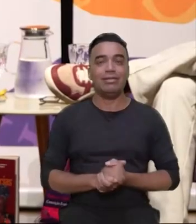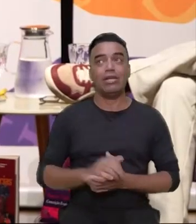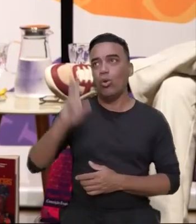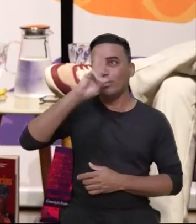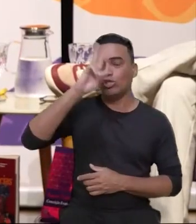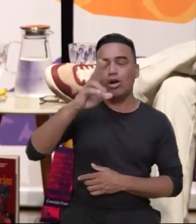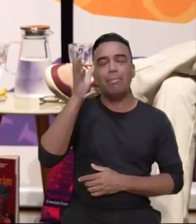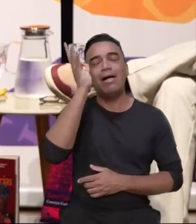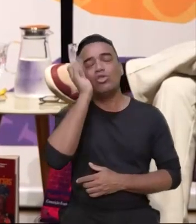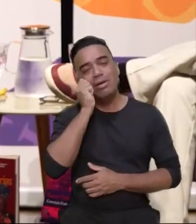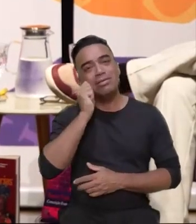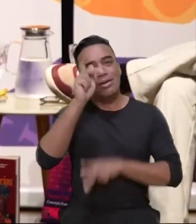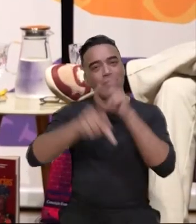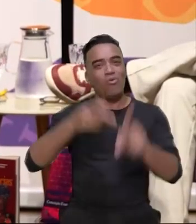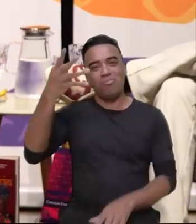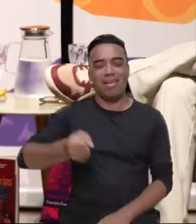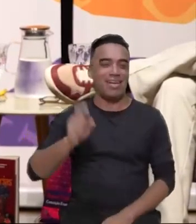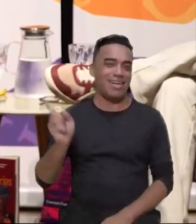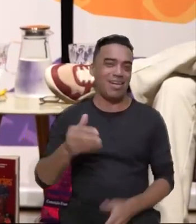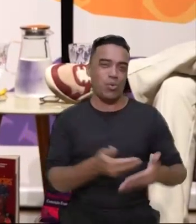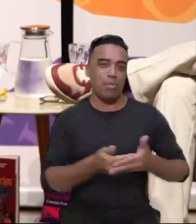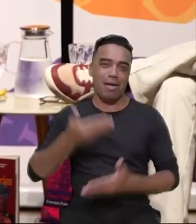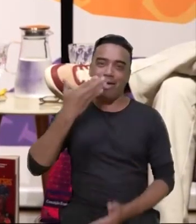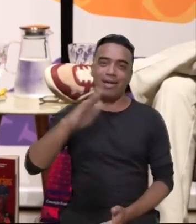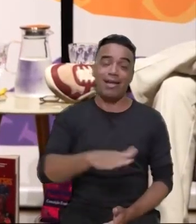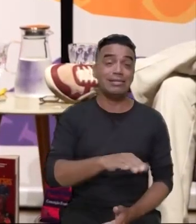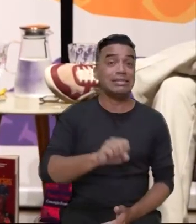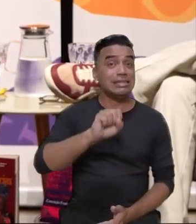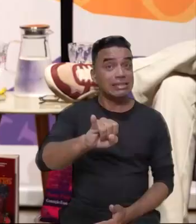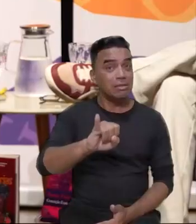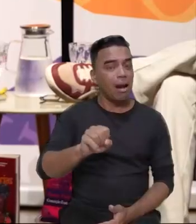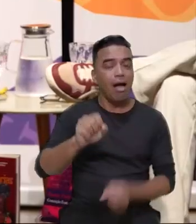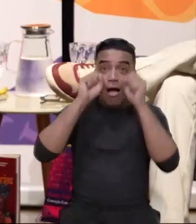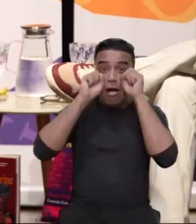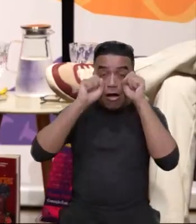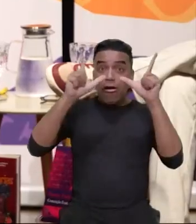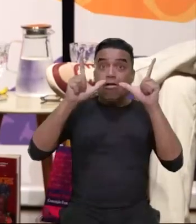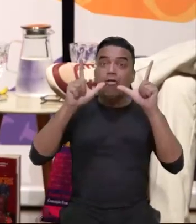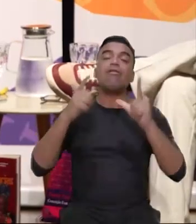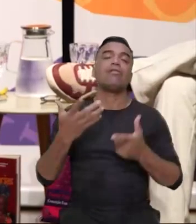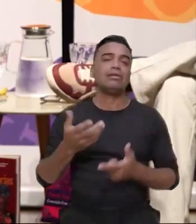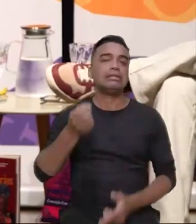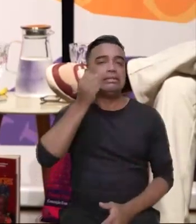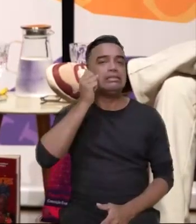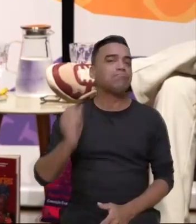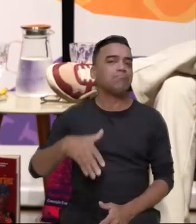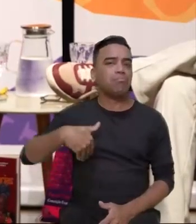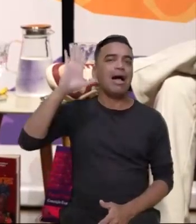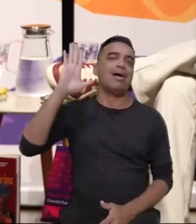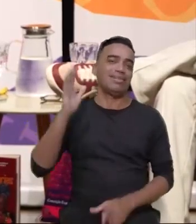para adormecer os da Casa Grande, e sim para acordá-los de seus sonos injustos.